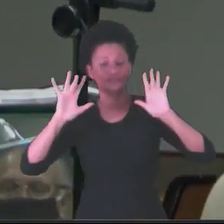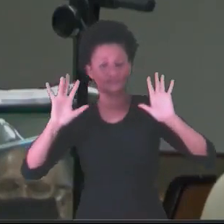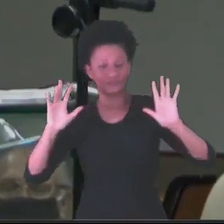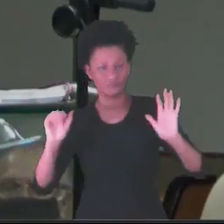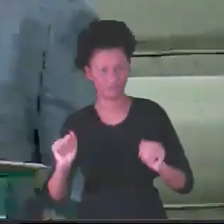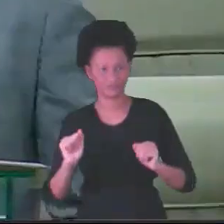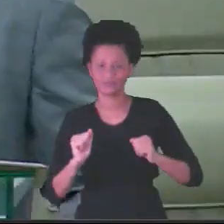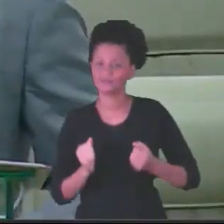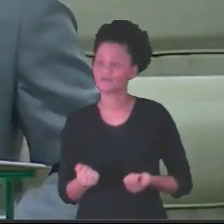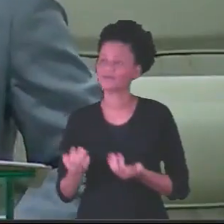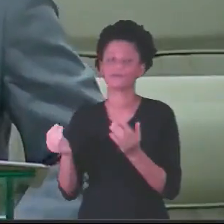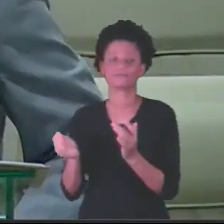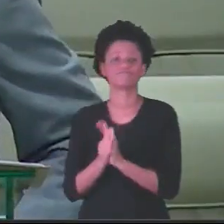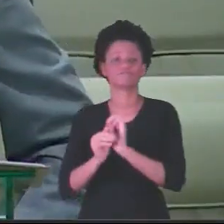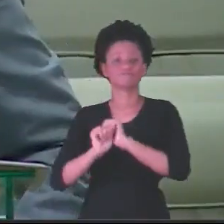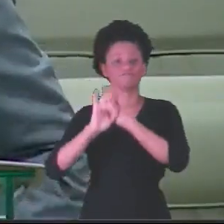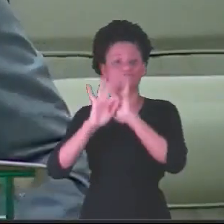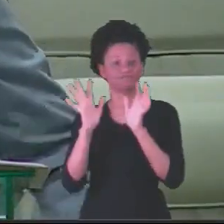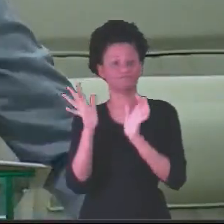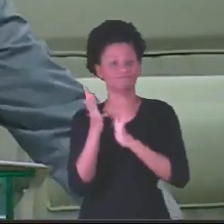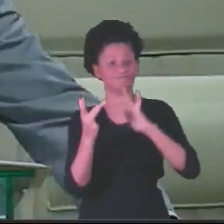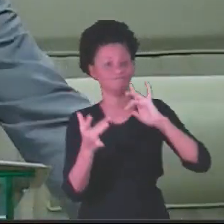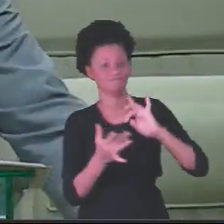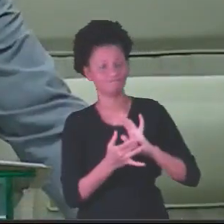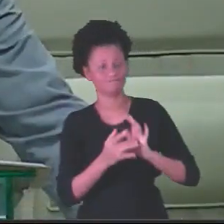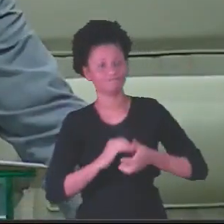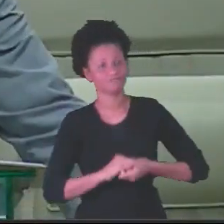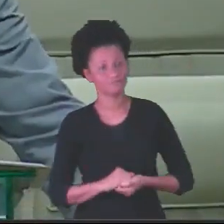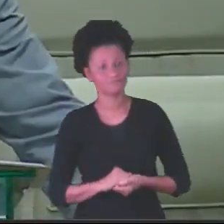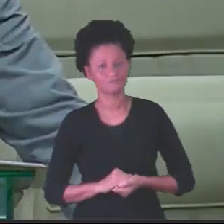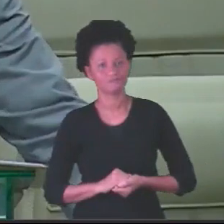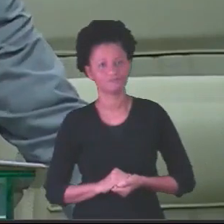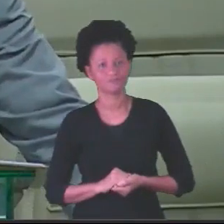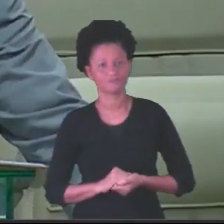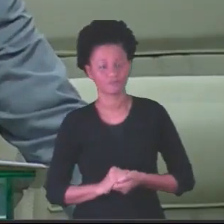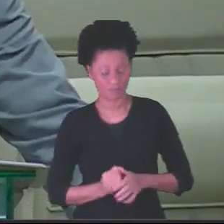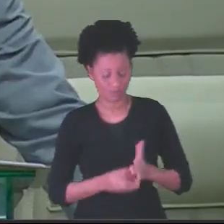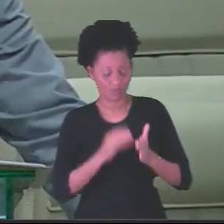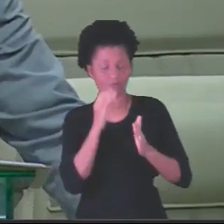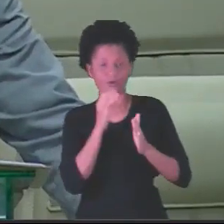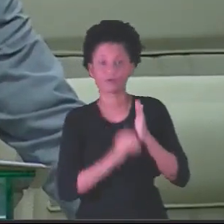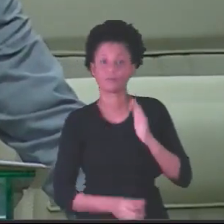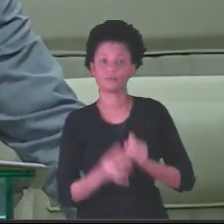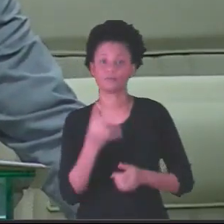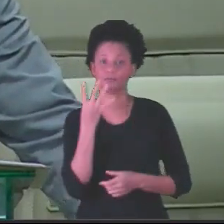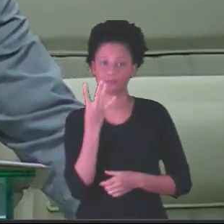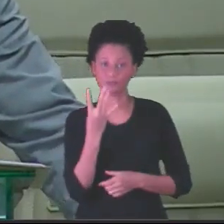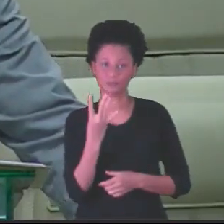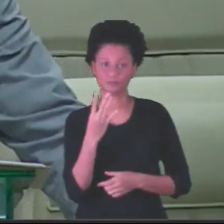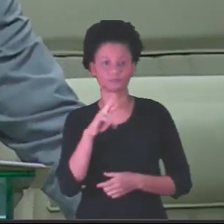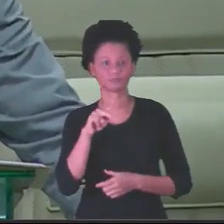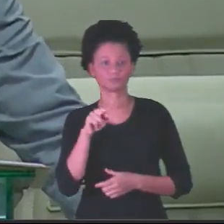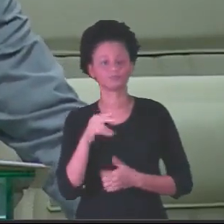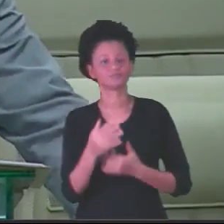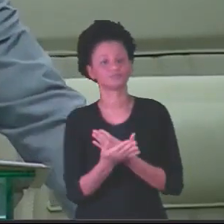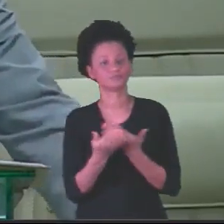é o nome dele glórias a jesus e no capítulo quatro irmãos